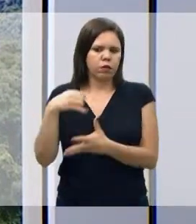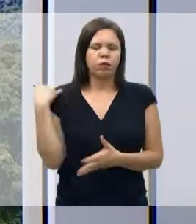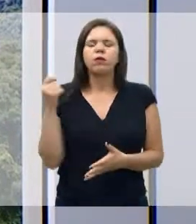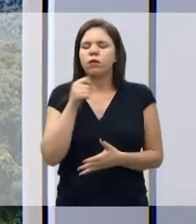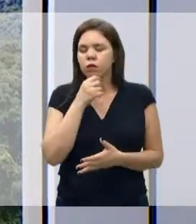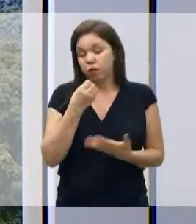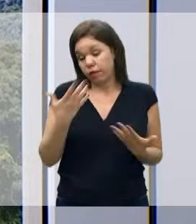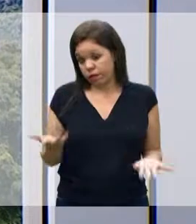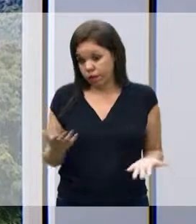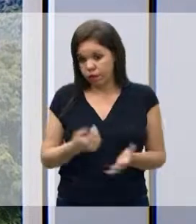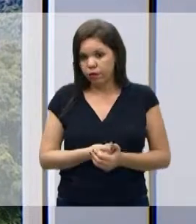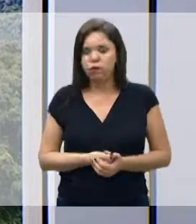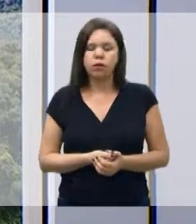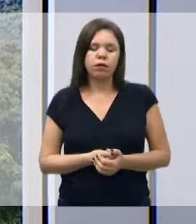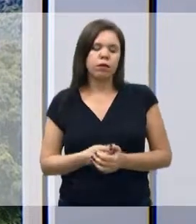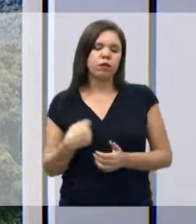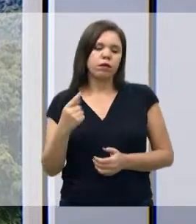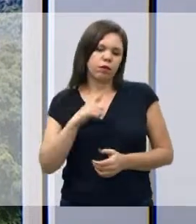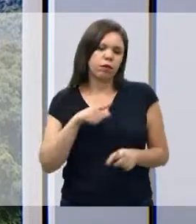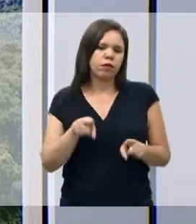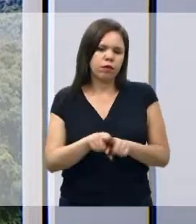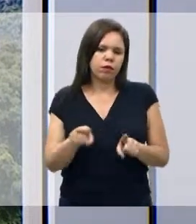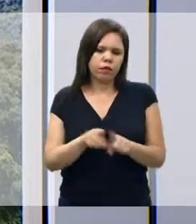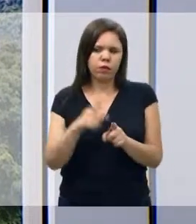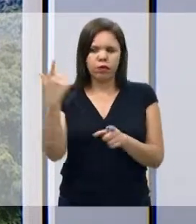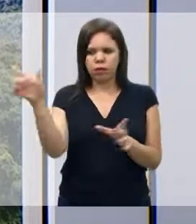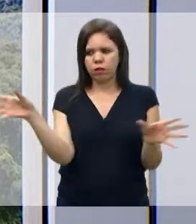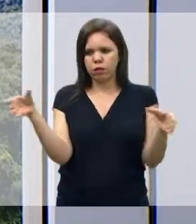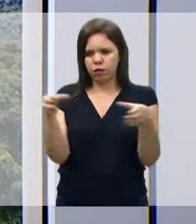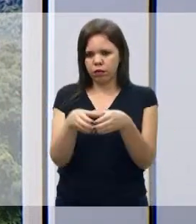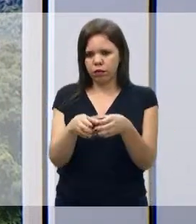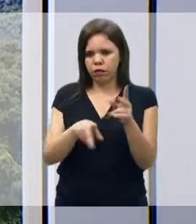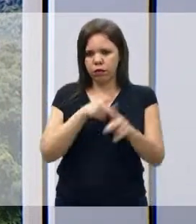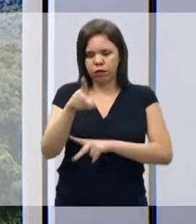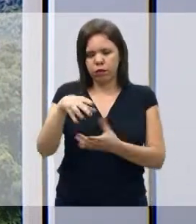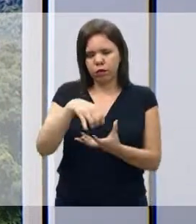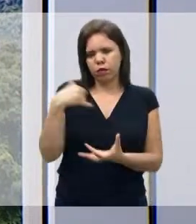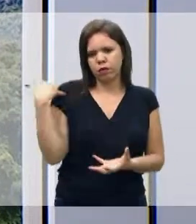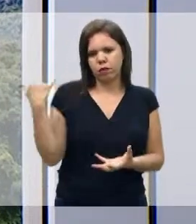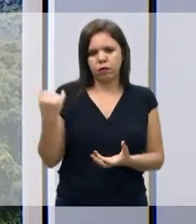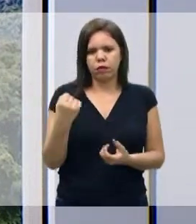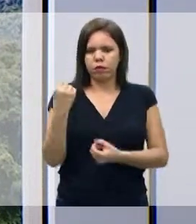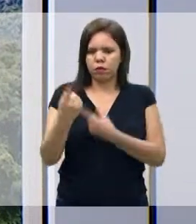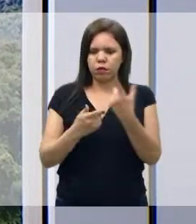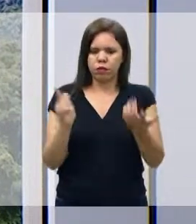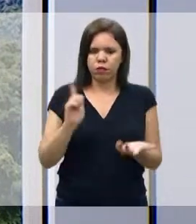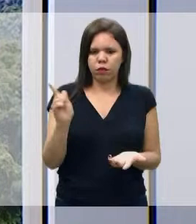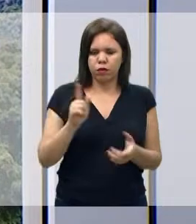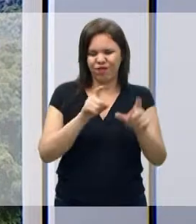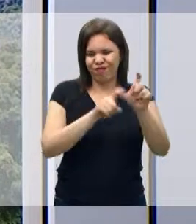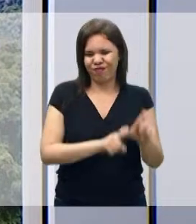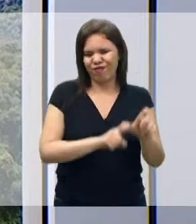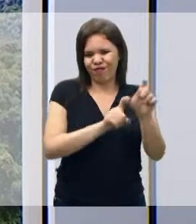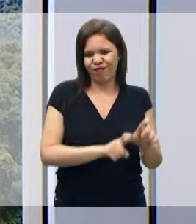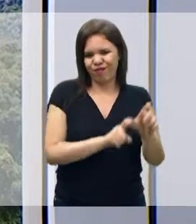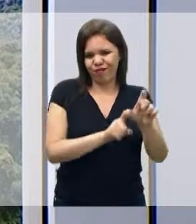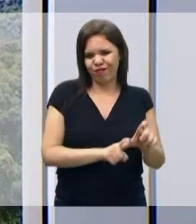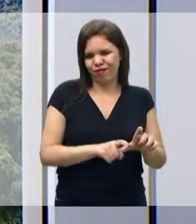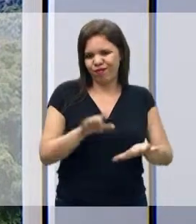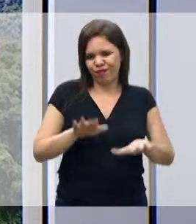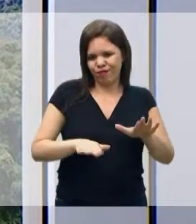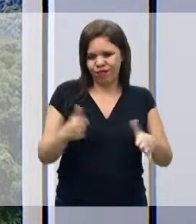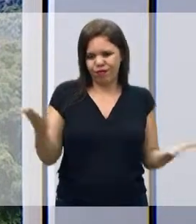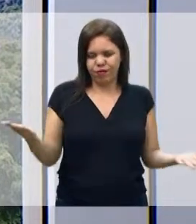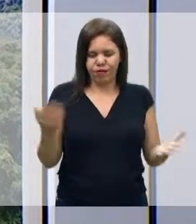ainda bem, né? Mas nós temos também um outro grupo de idosos com algum grau de dependência. E